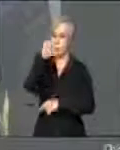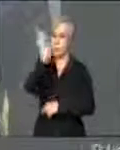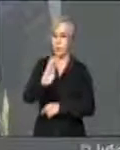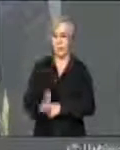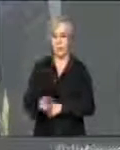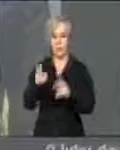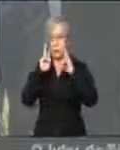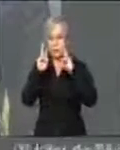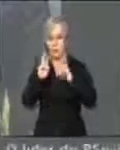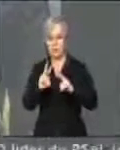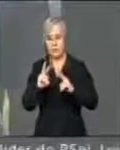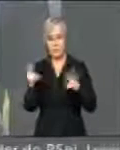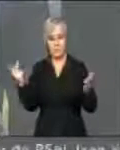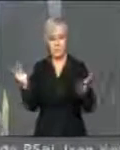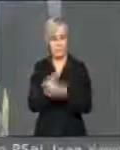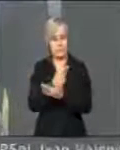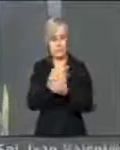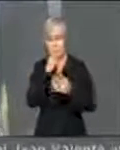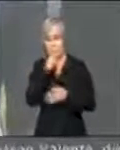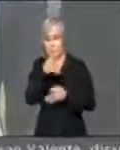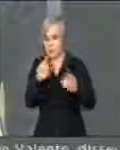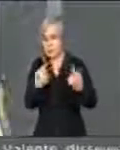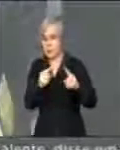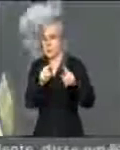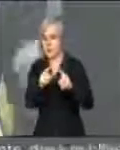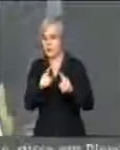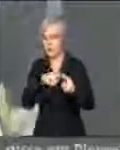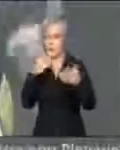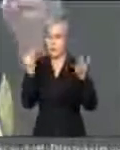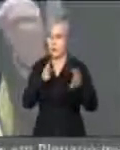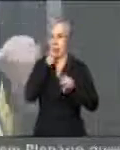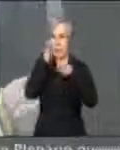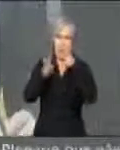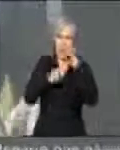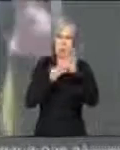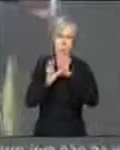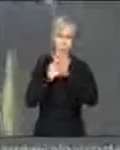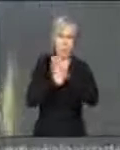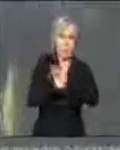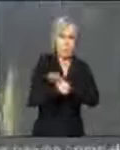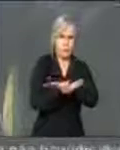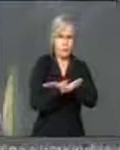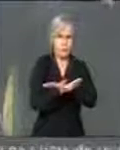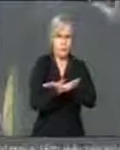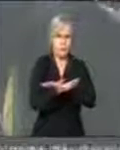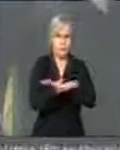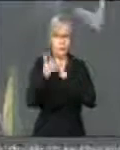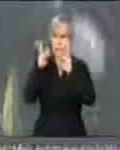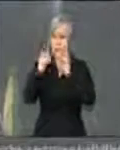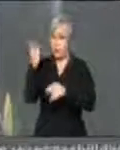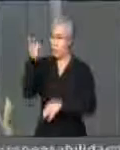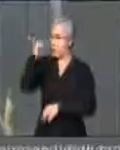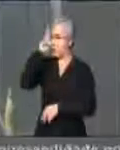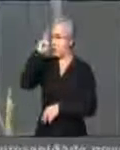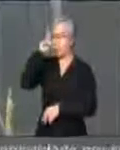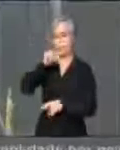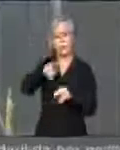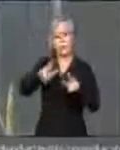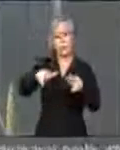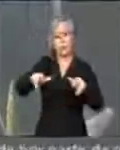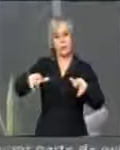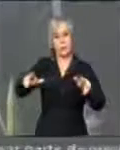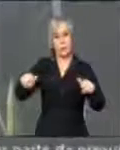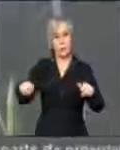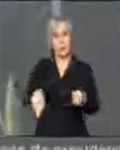se defronta com uma conjuntura desafiadora. Vem à tona escândalos de corrupção sem precedentes na história do país.